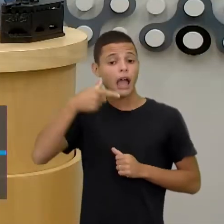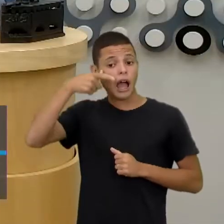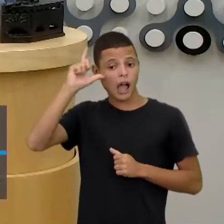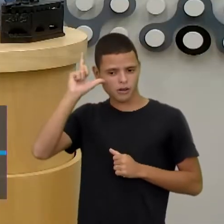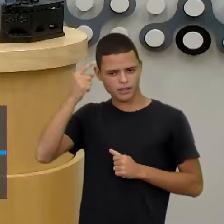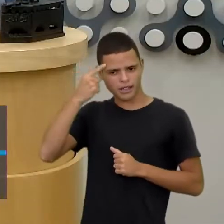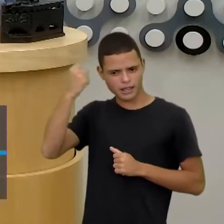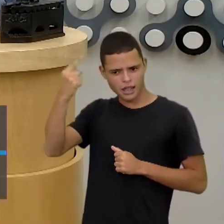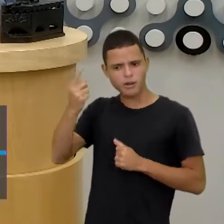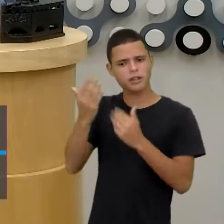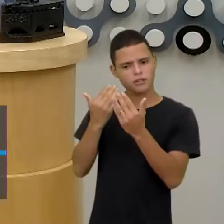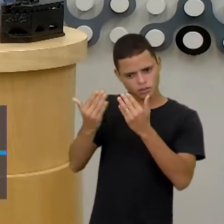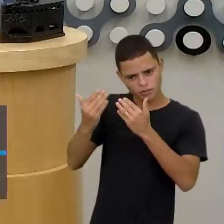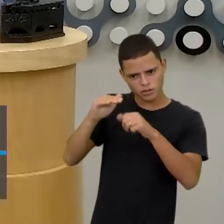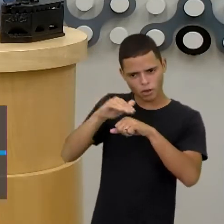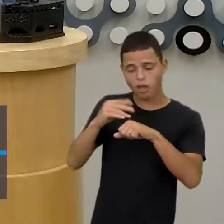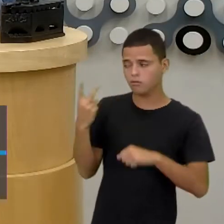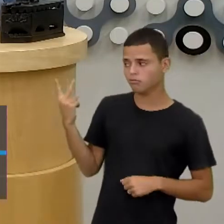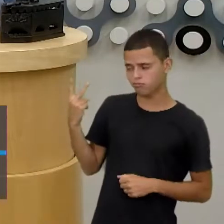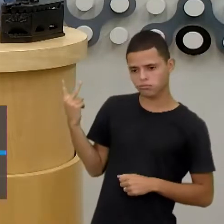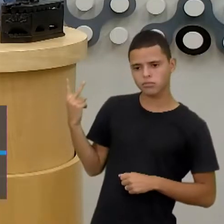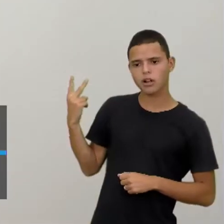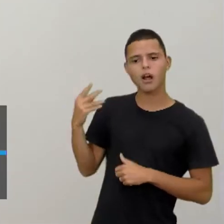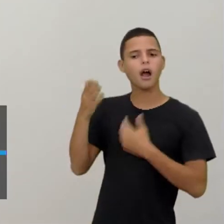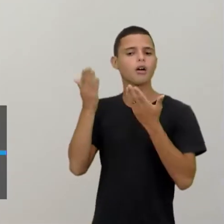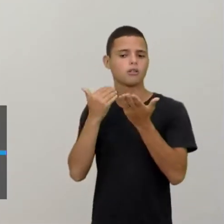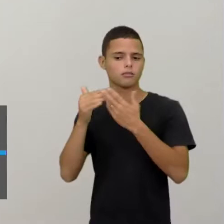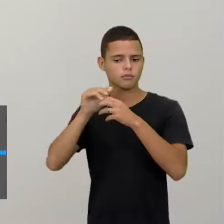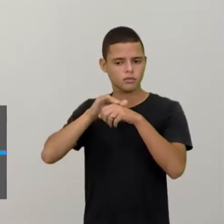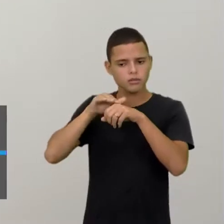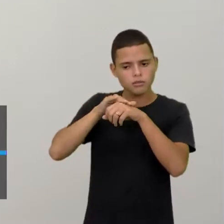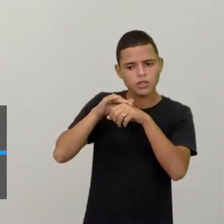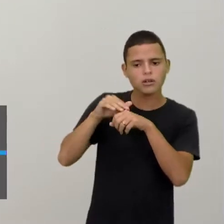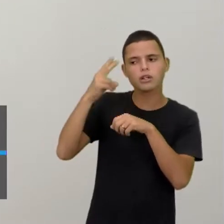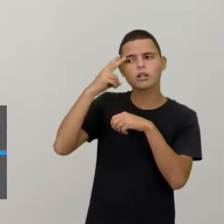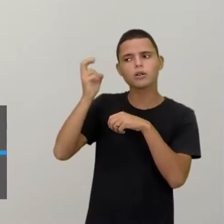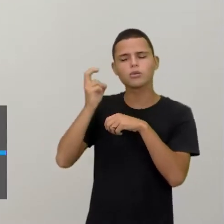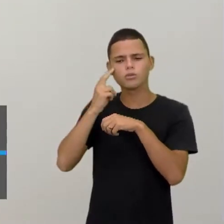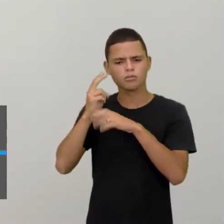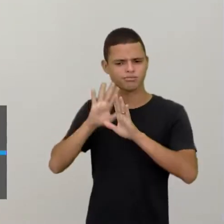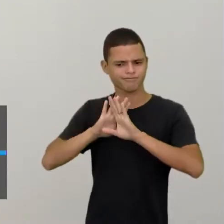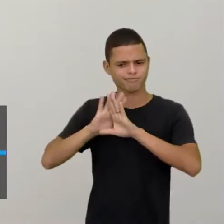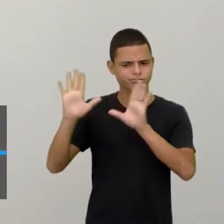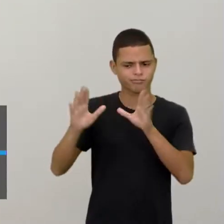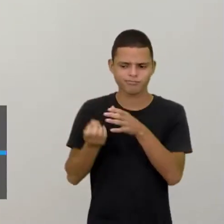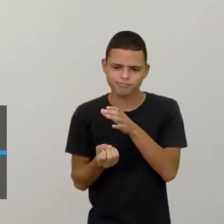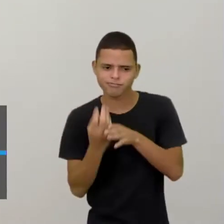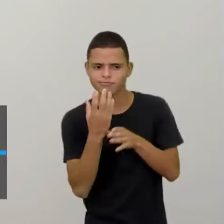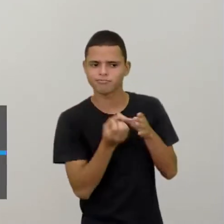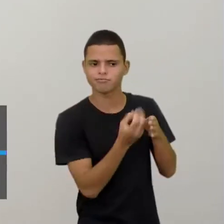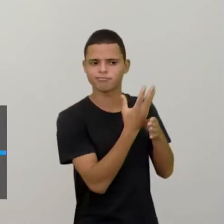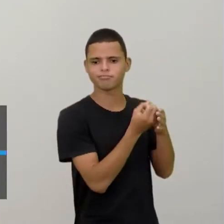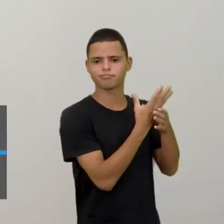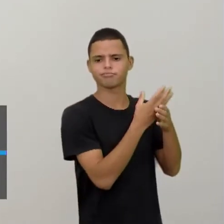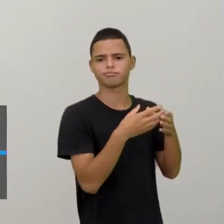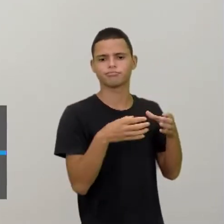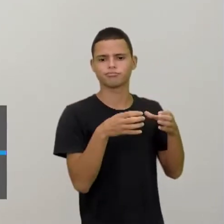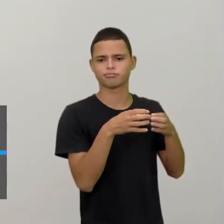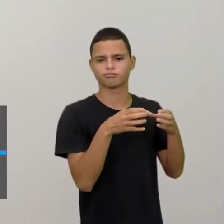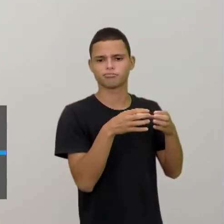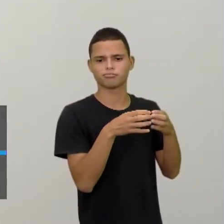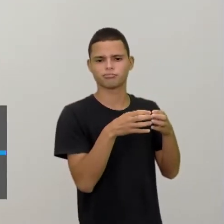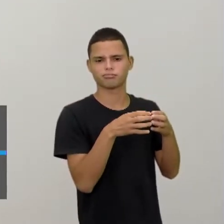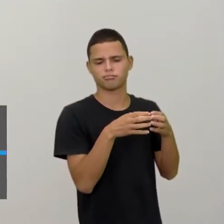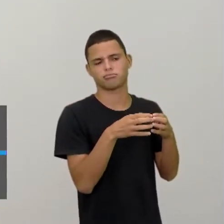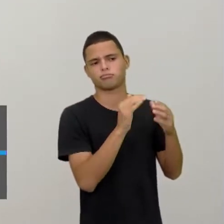Elaine? No componente de narrativas históricas, a gente até conversou que cultura não é só o que é produzido por um grupo que a gente vai chamar aqui de